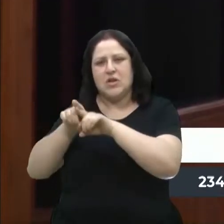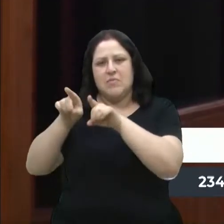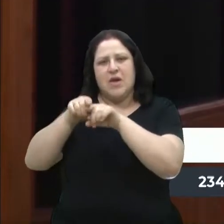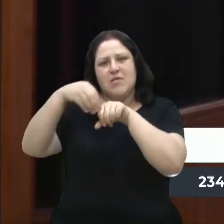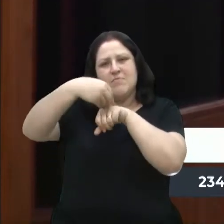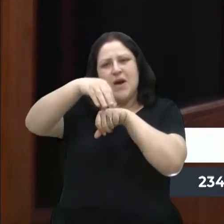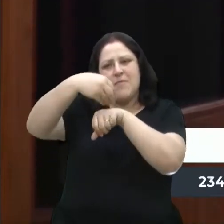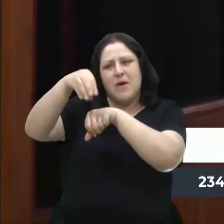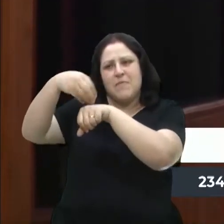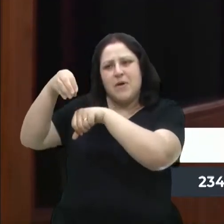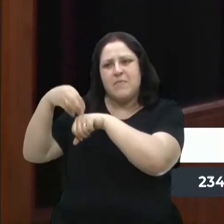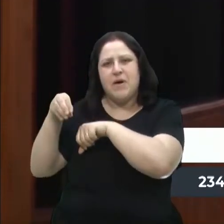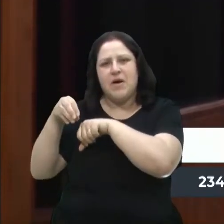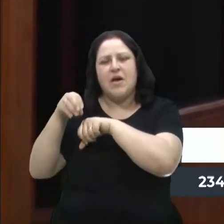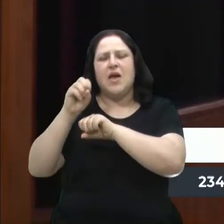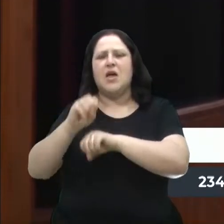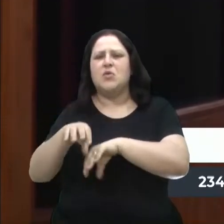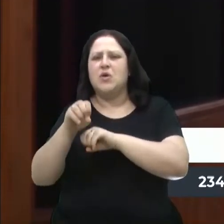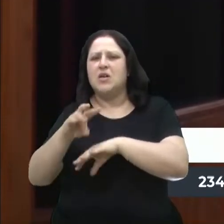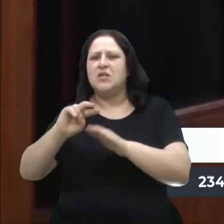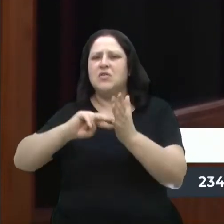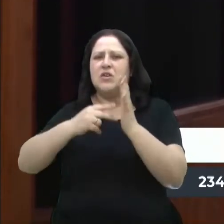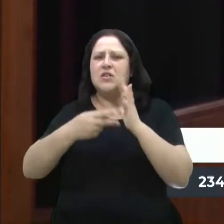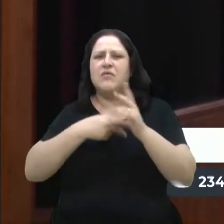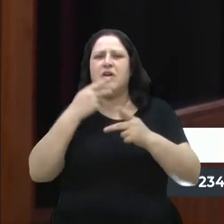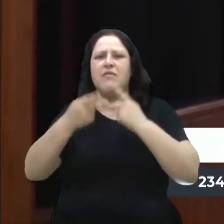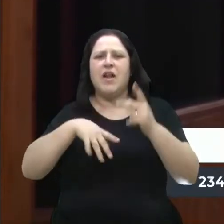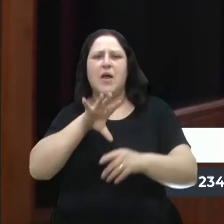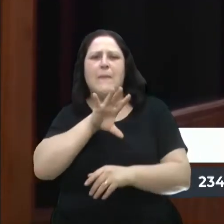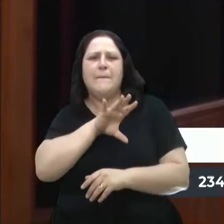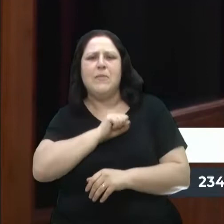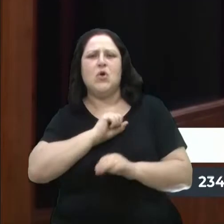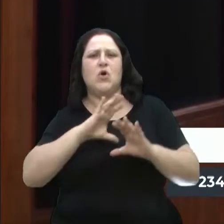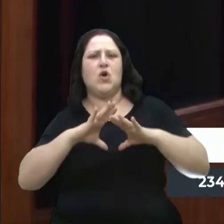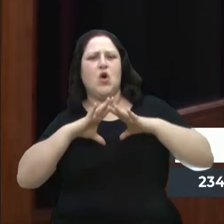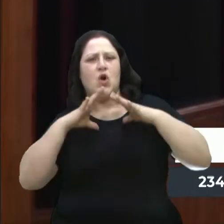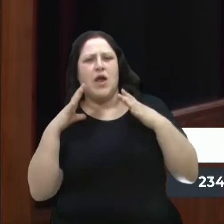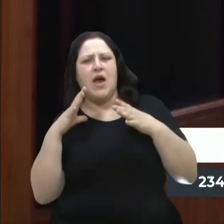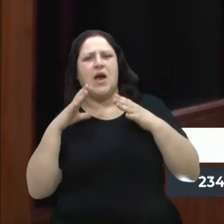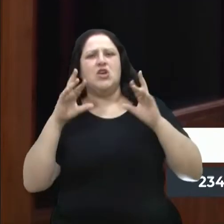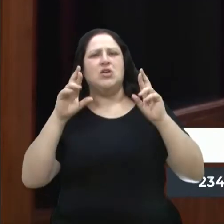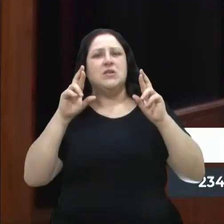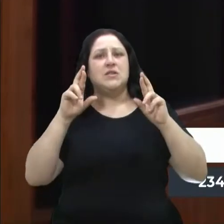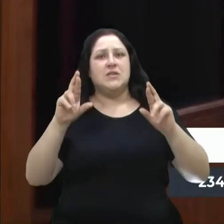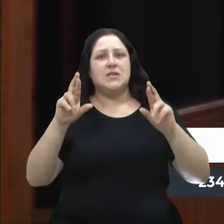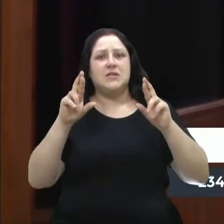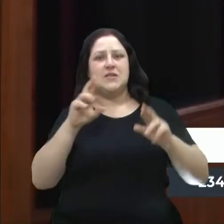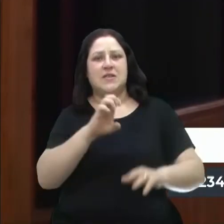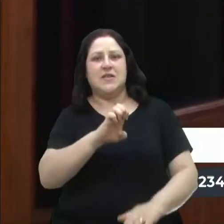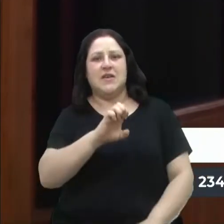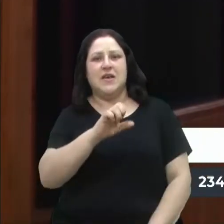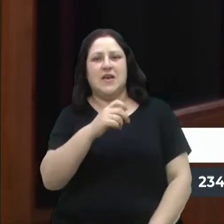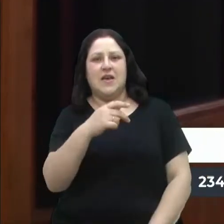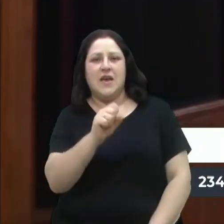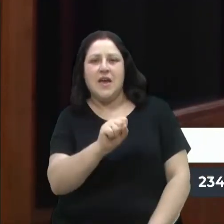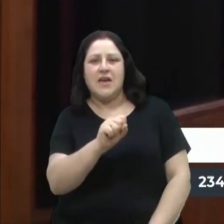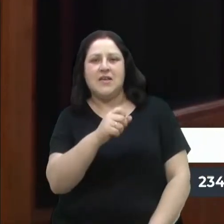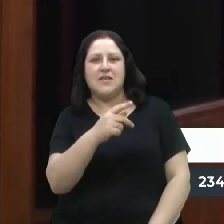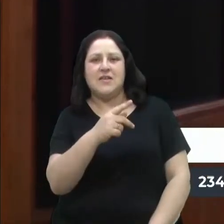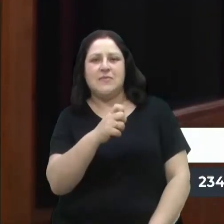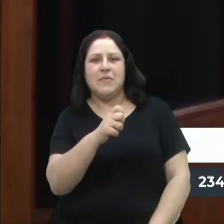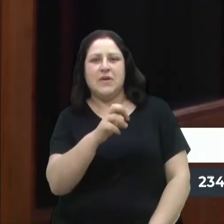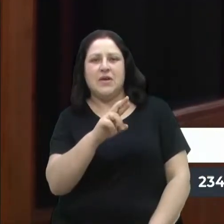educação é falar de amor de falar de coragem mas também de esperançar em dias melhores aquela